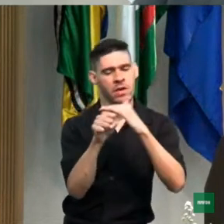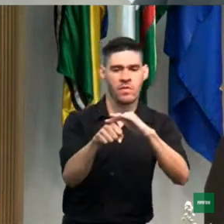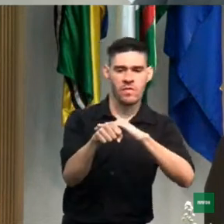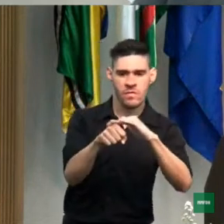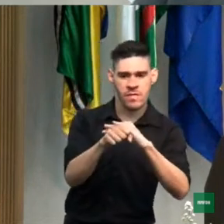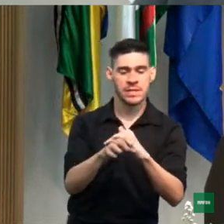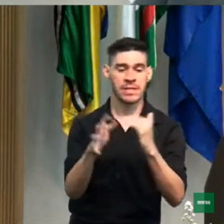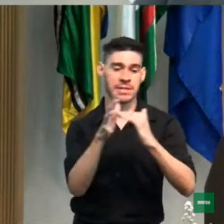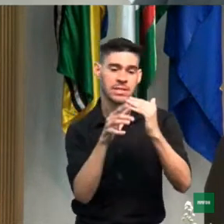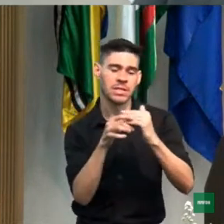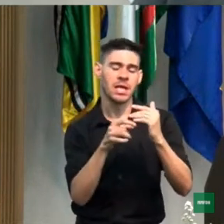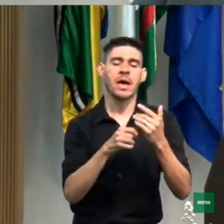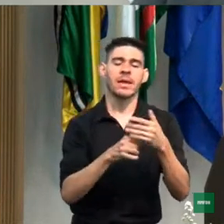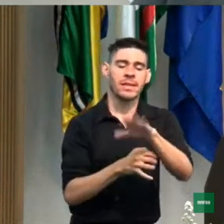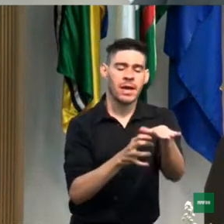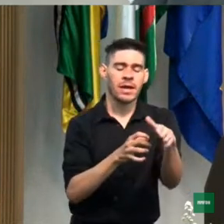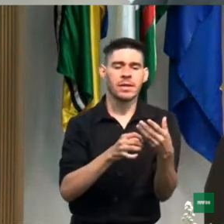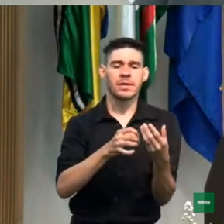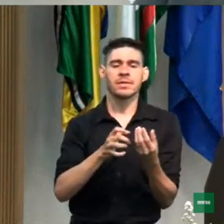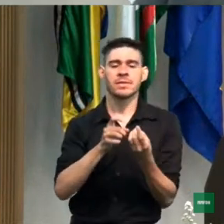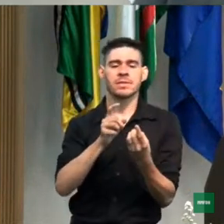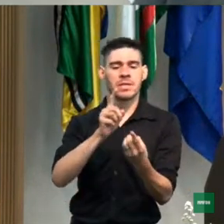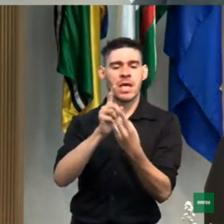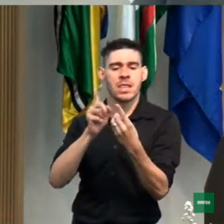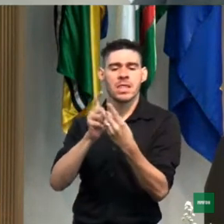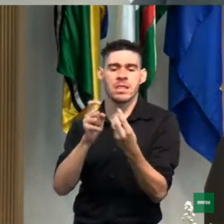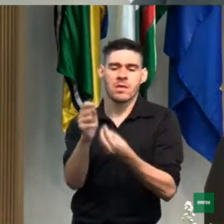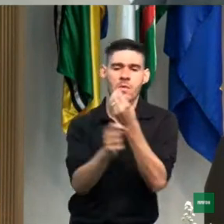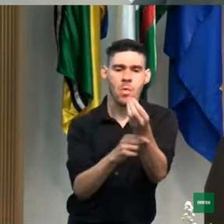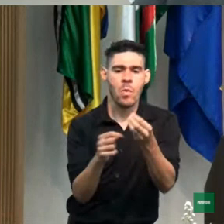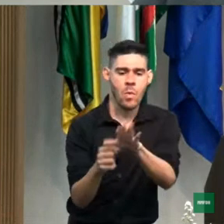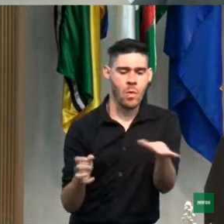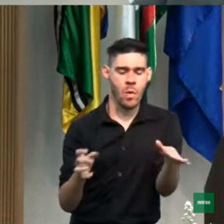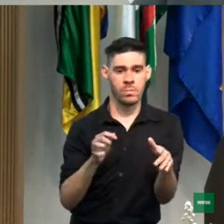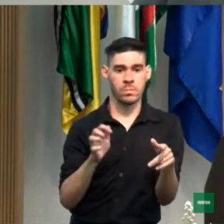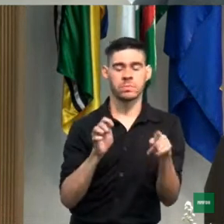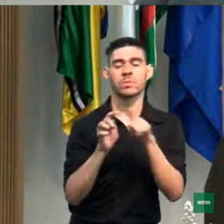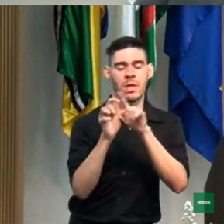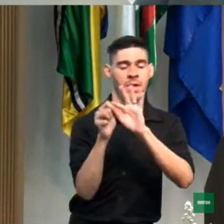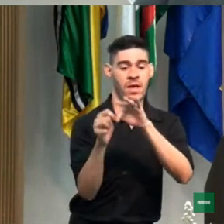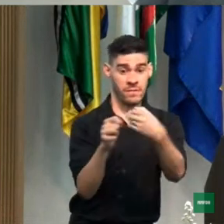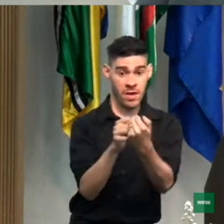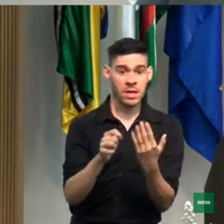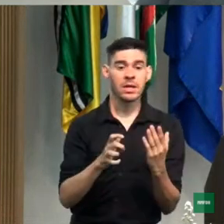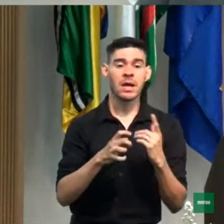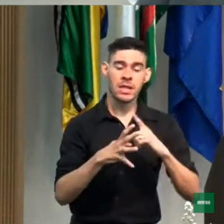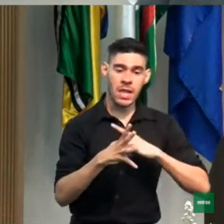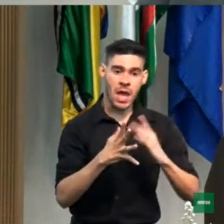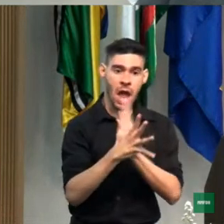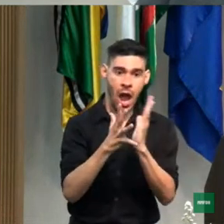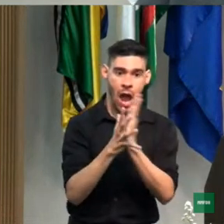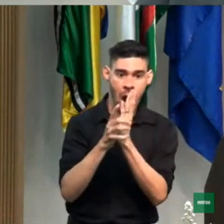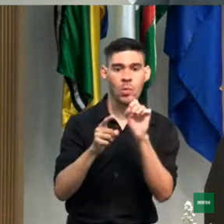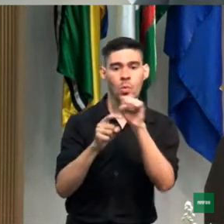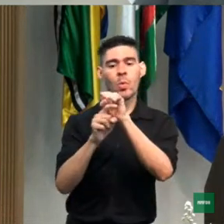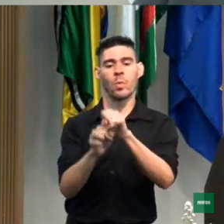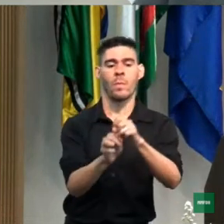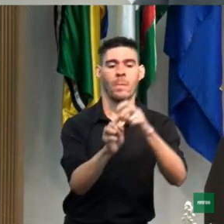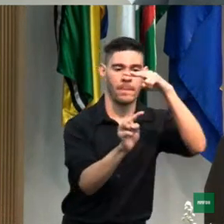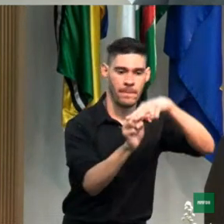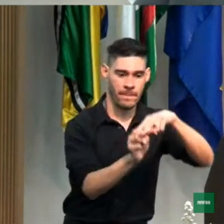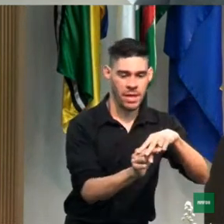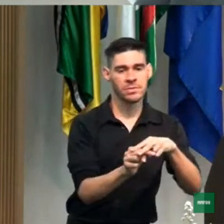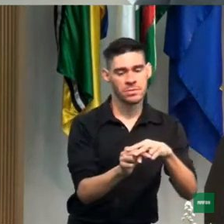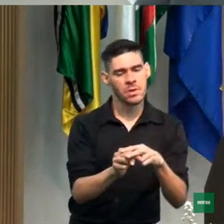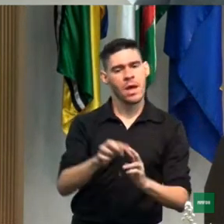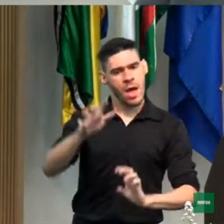menino acautelado ou mesmo a família que tem alguém que está no sistema prisional? Como é que a imprensa pode ajudar?